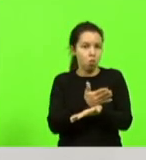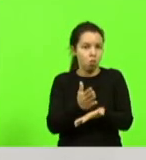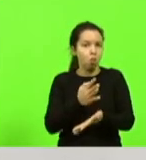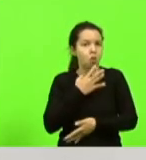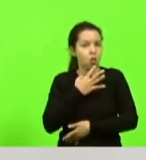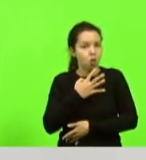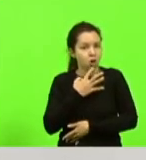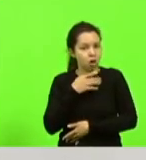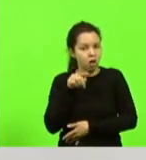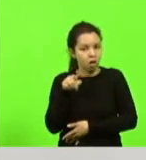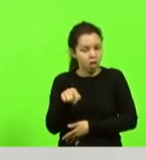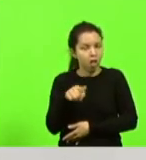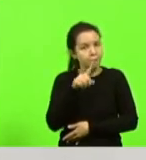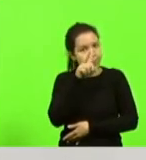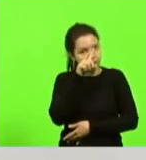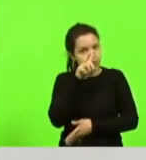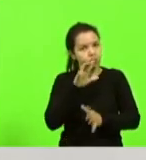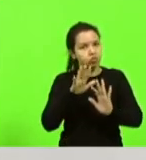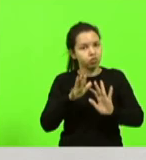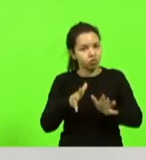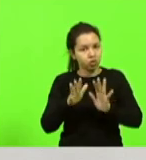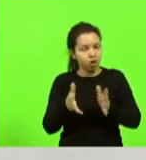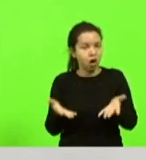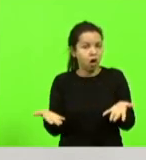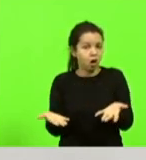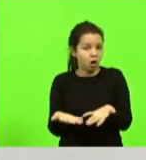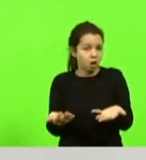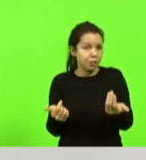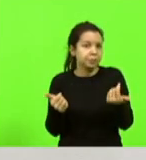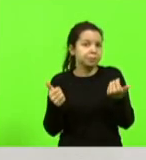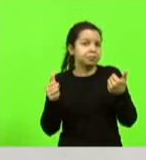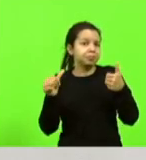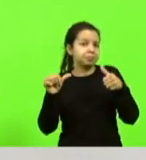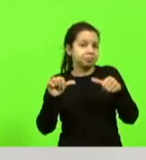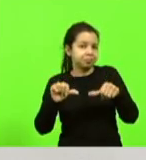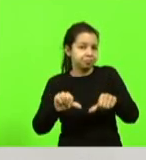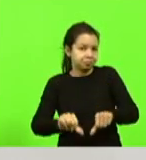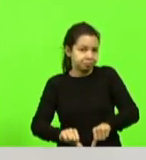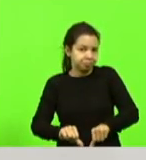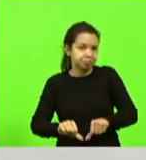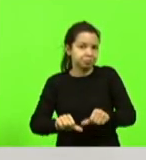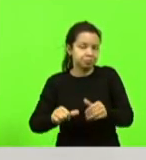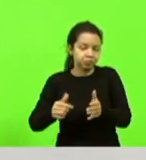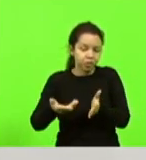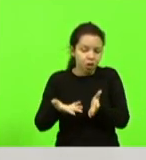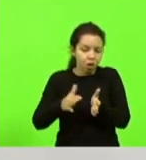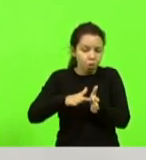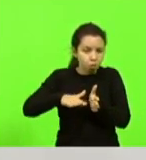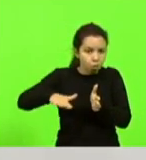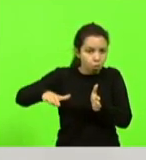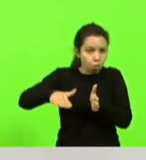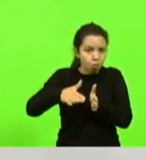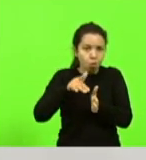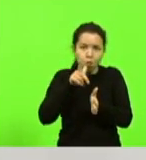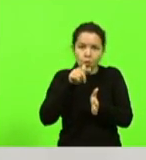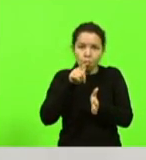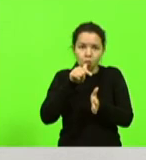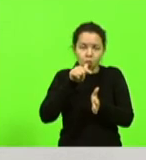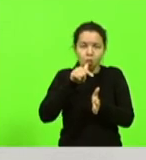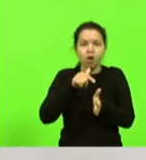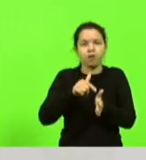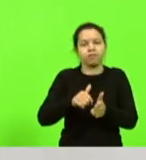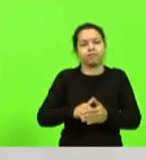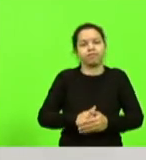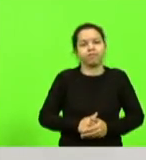perigoso, fora de situação de estar ali o canal cada vez mais raso. O estado